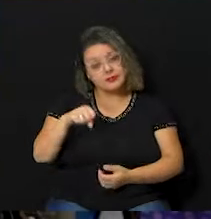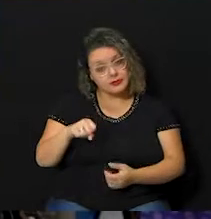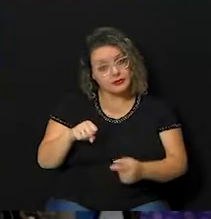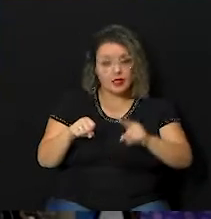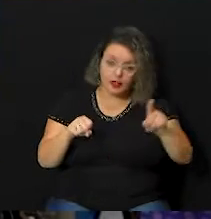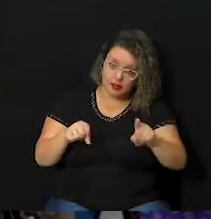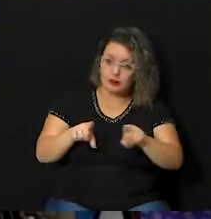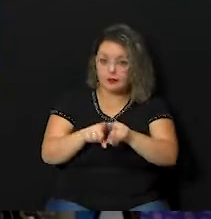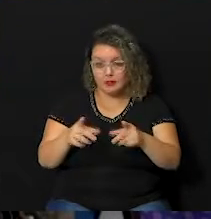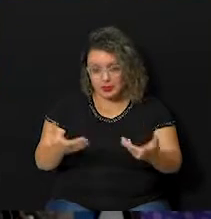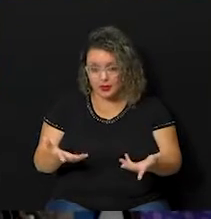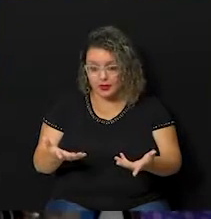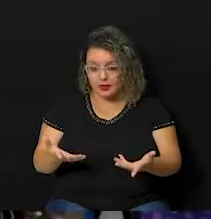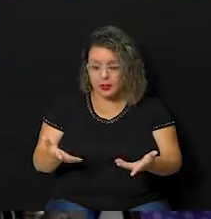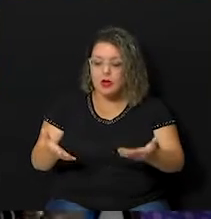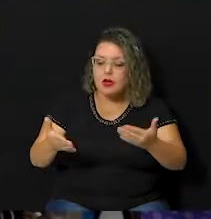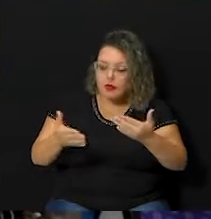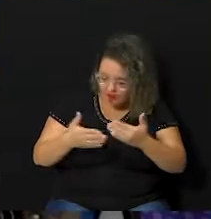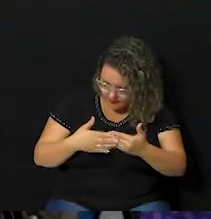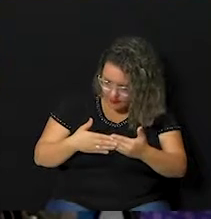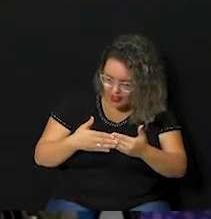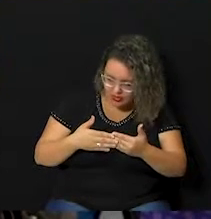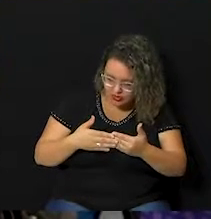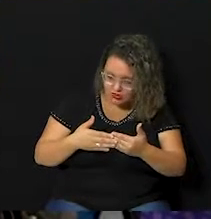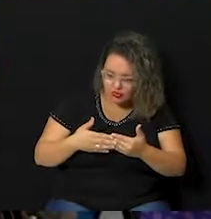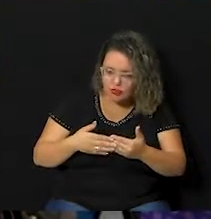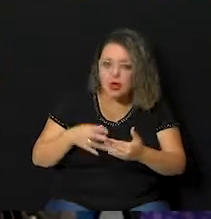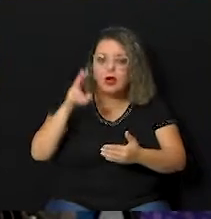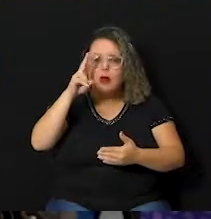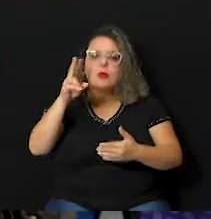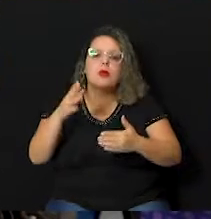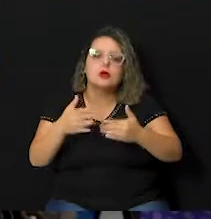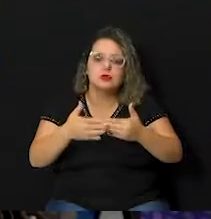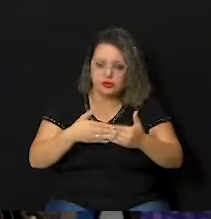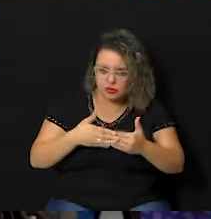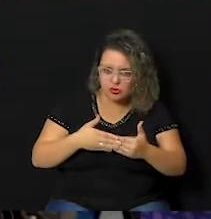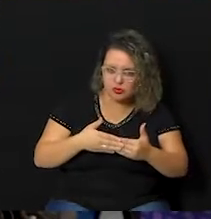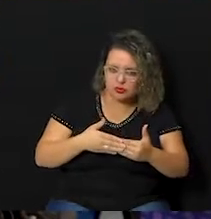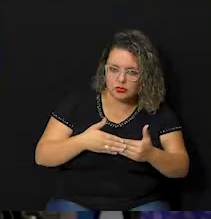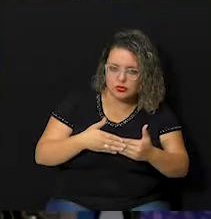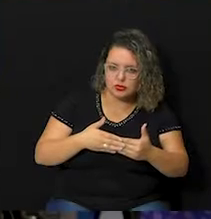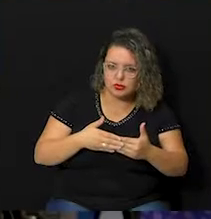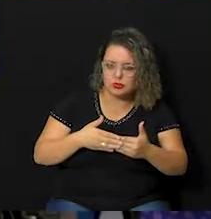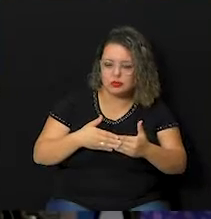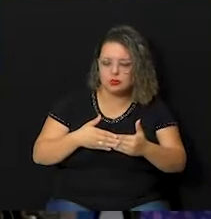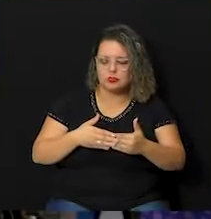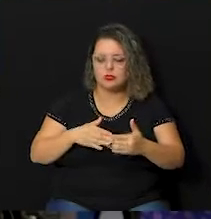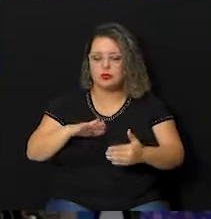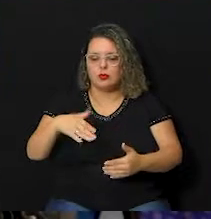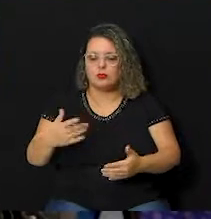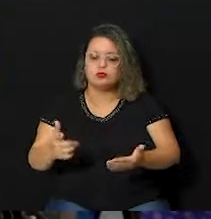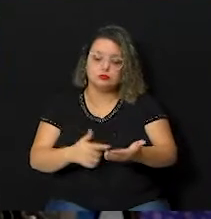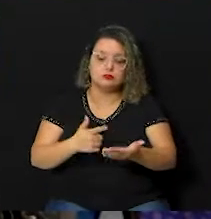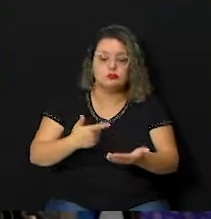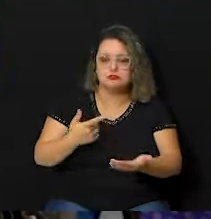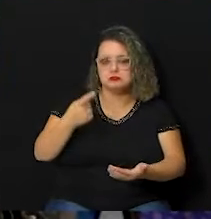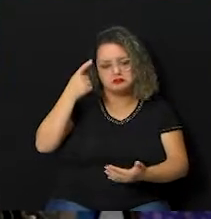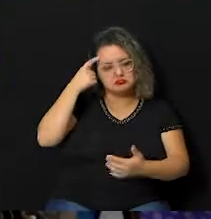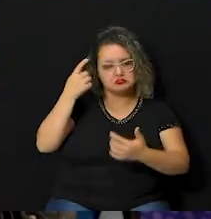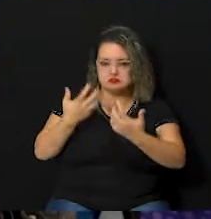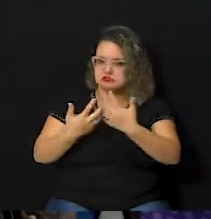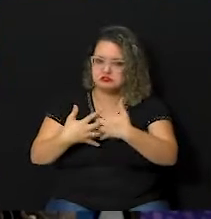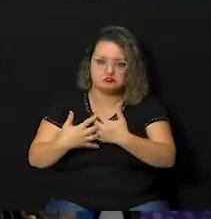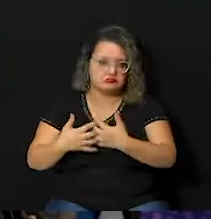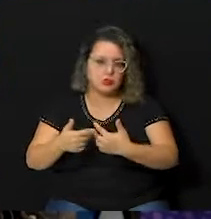Sim e não. Fecha. É uma história fechada, né? Tanto quando eu lancei ela em 2018, eu não tinha pensado em